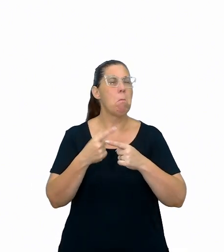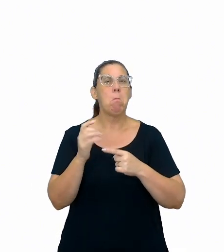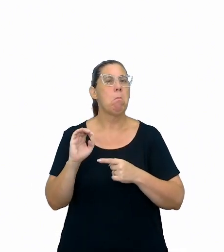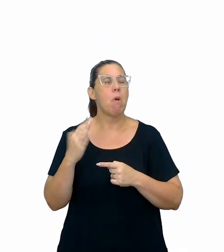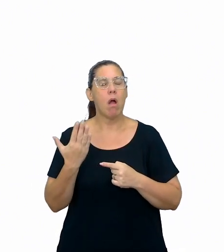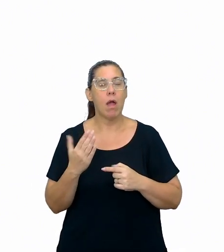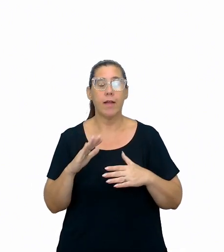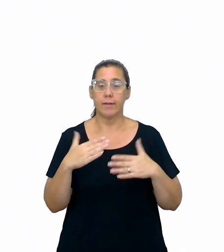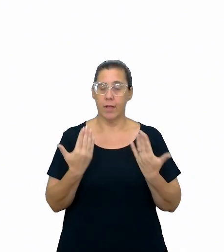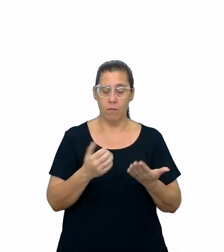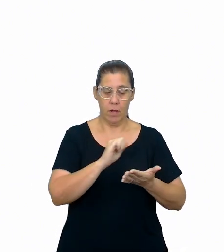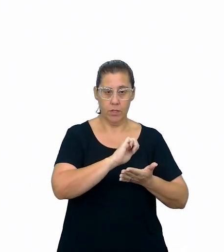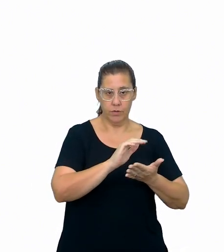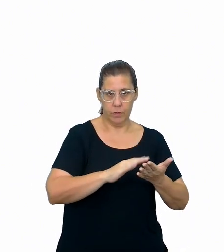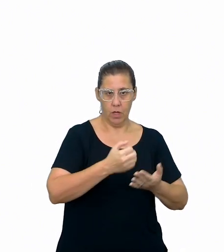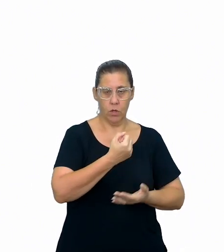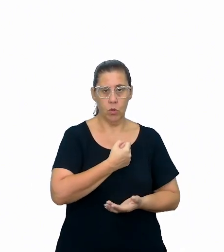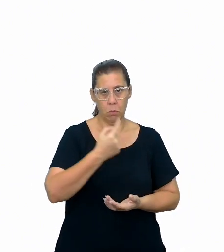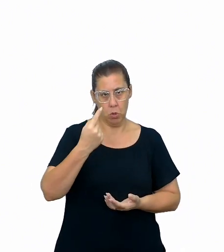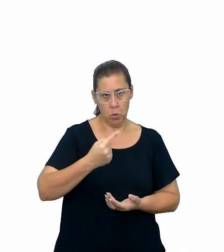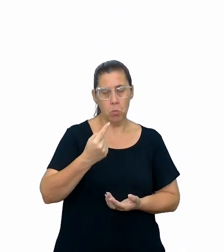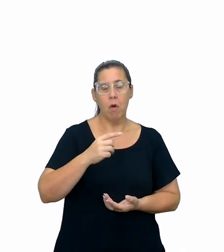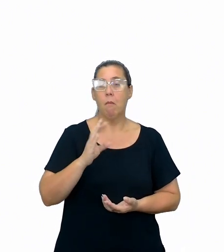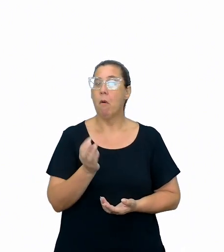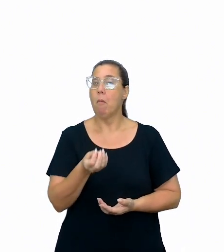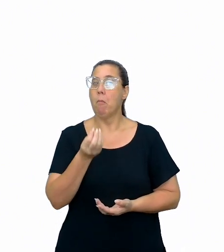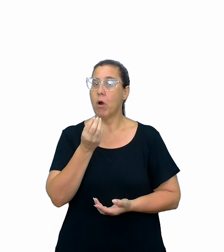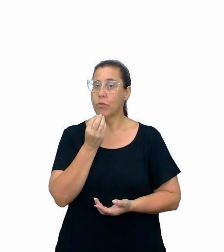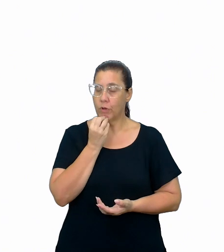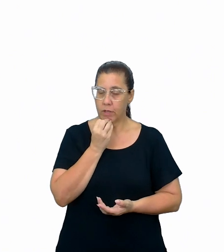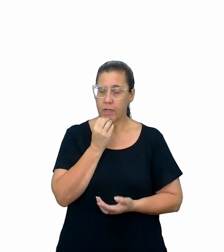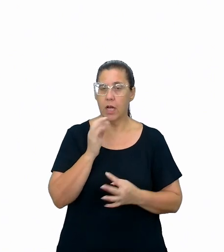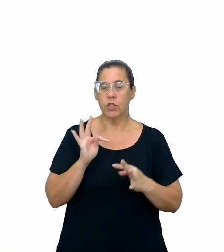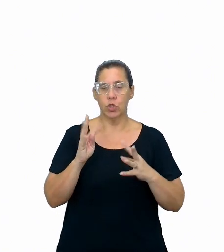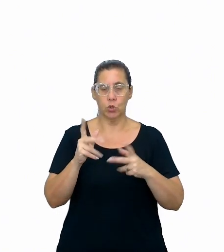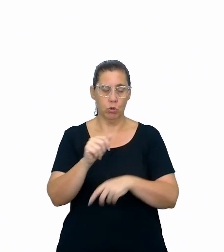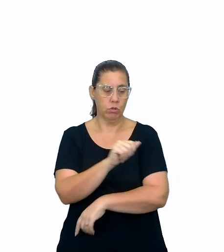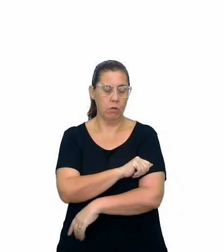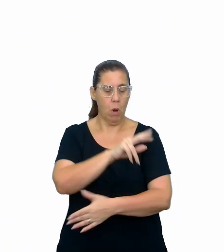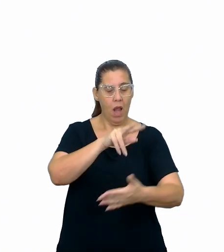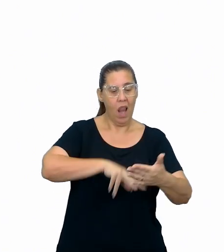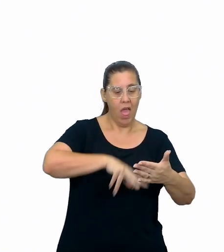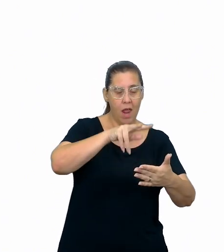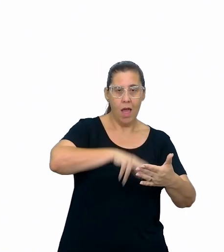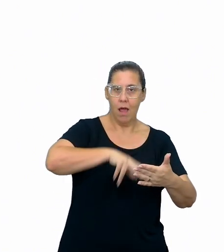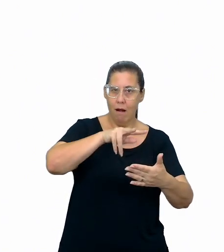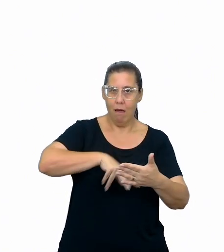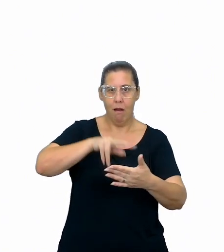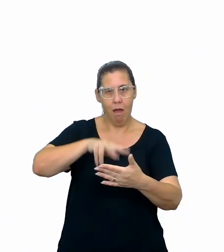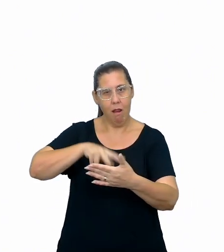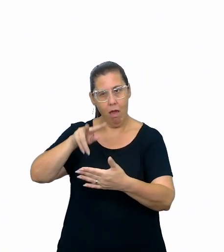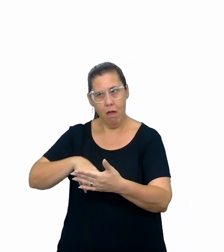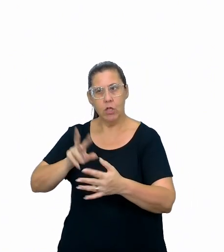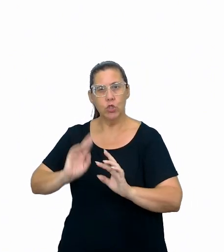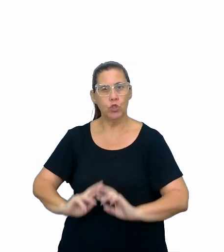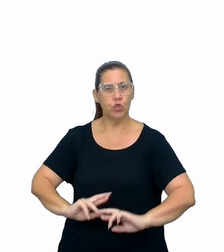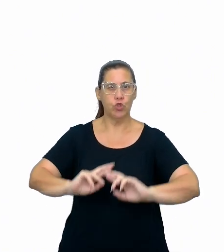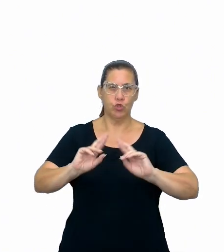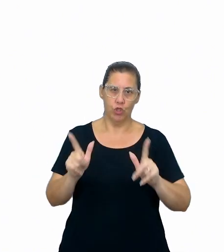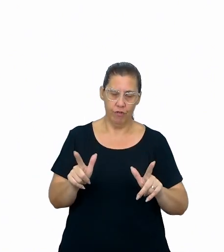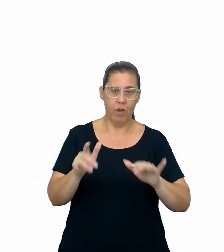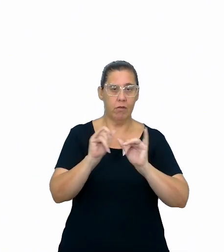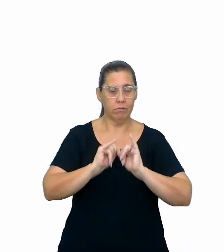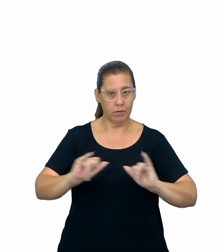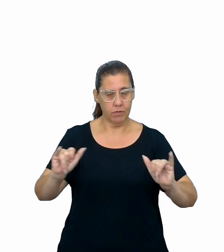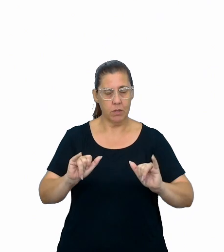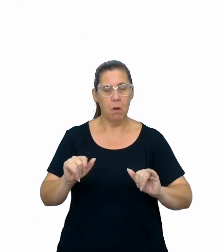a atividade 1, ela oportuniza aí que os estudantes leiam campanhas diferentes sobre a preservação